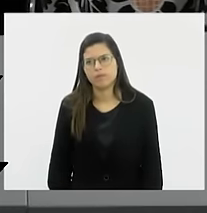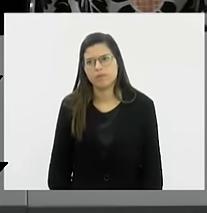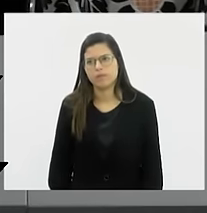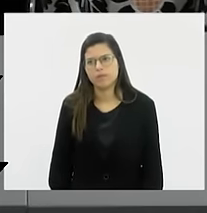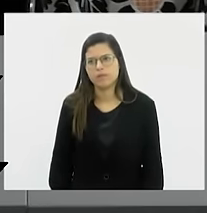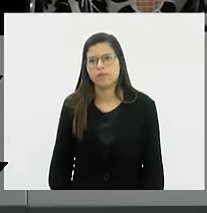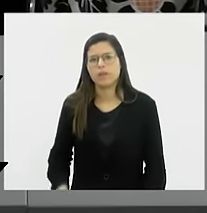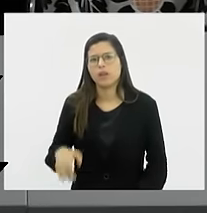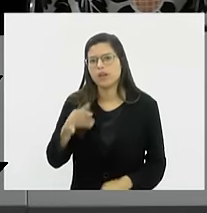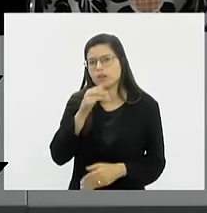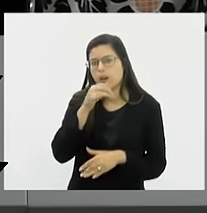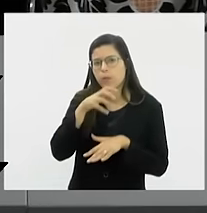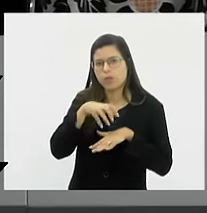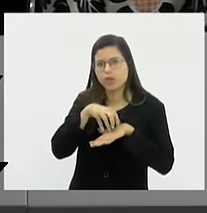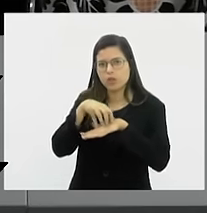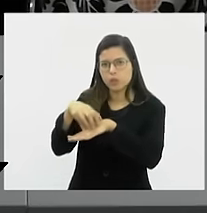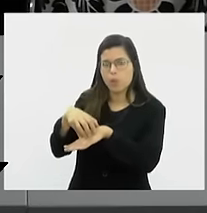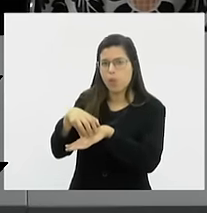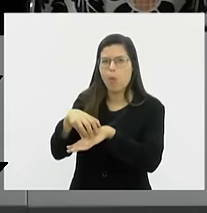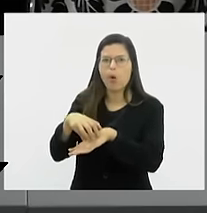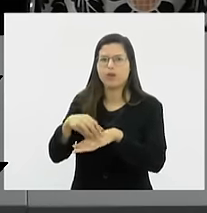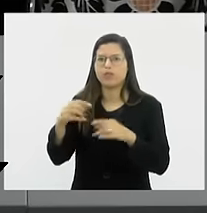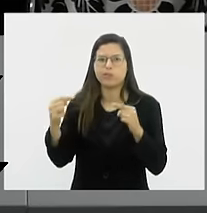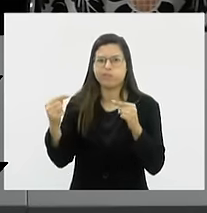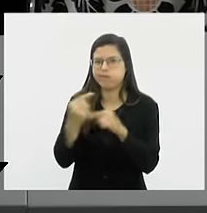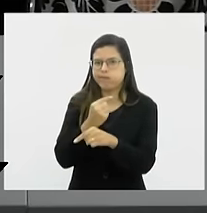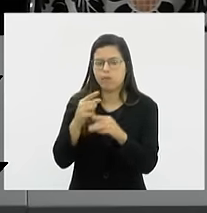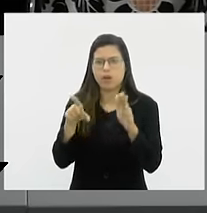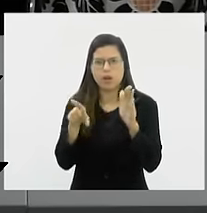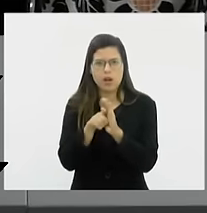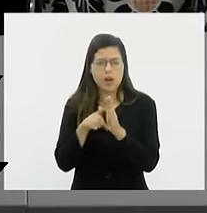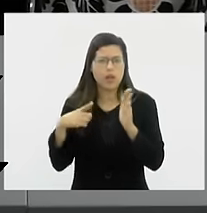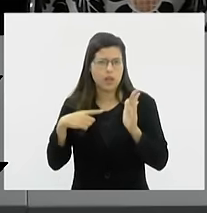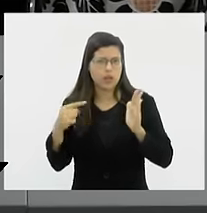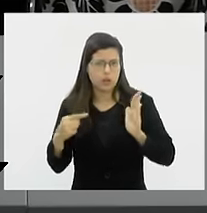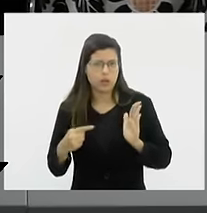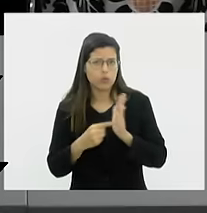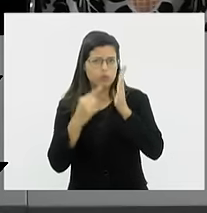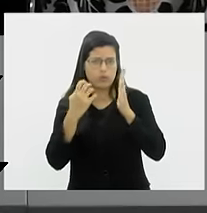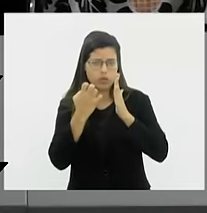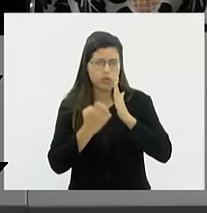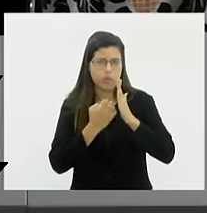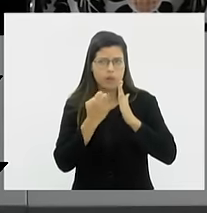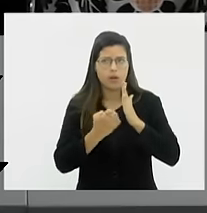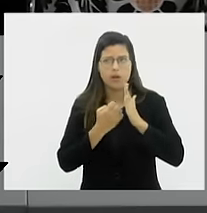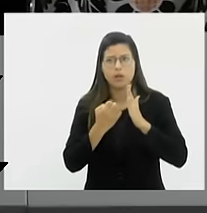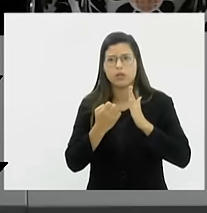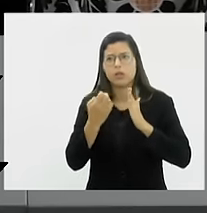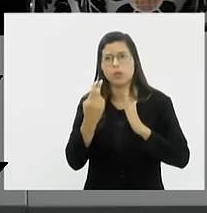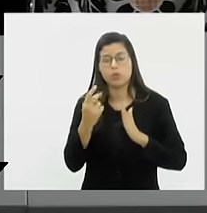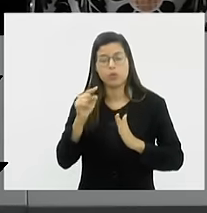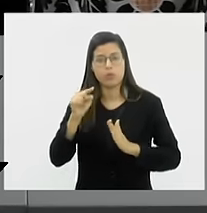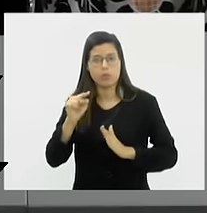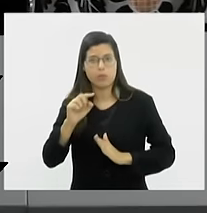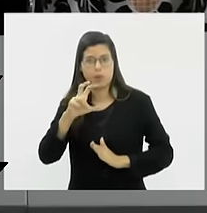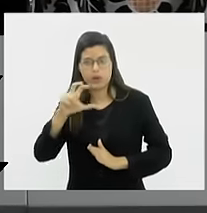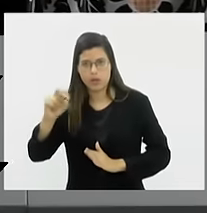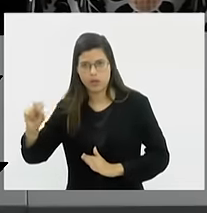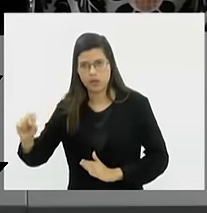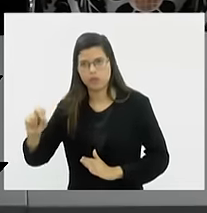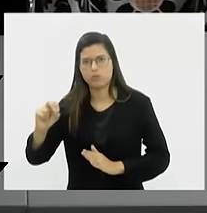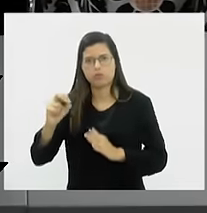transporte ilegal na região dos Lagos, por exemplo. Tem denúncia de empresa com a gente que tem em torno de 2.500 veículos